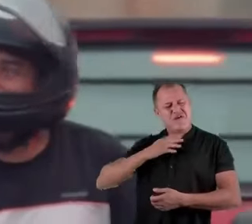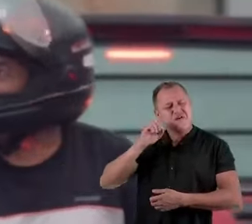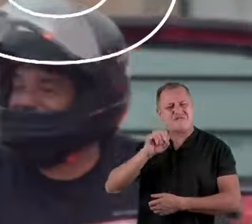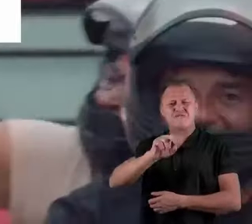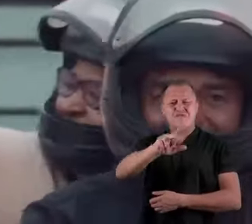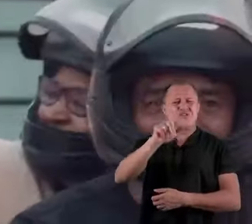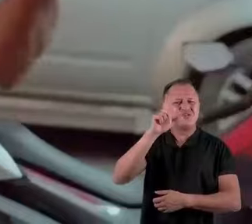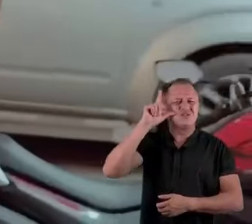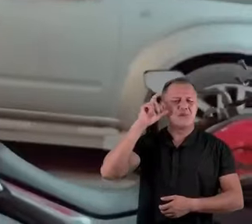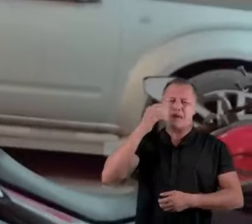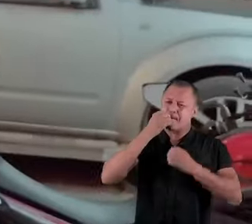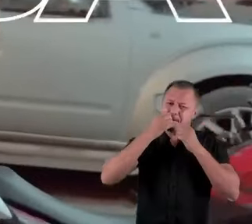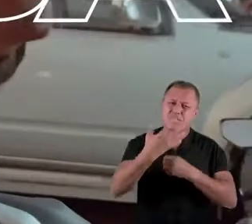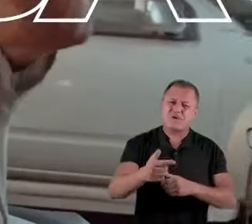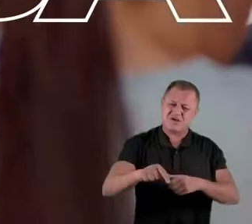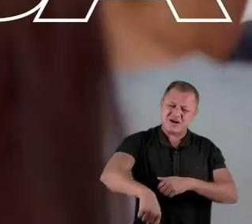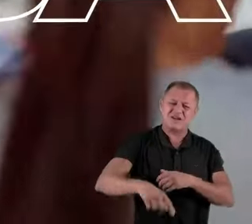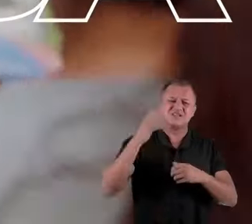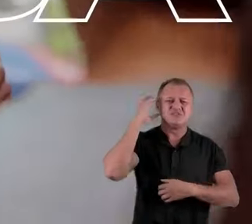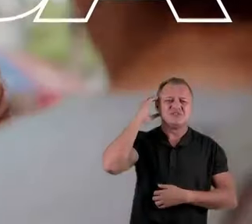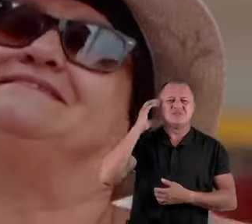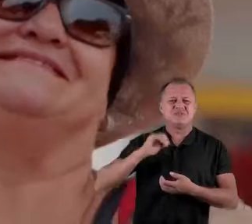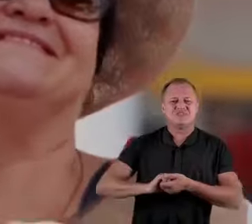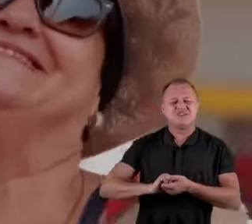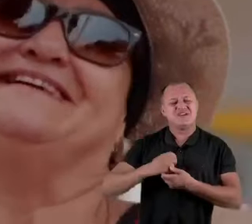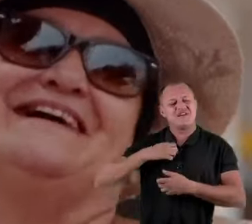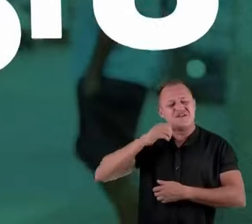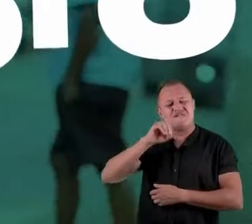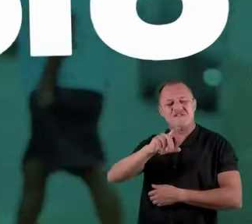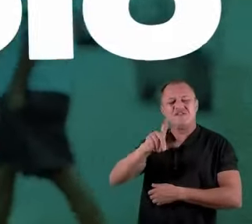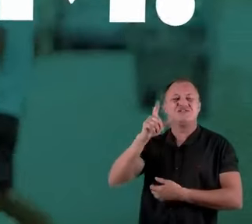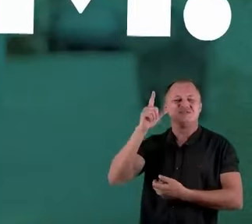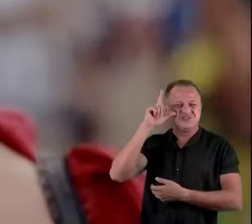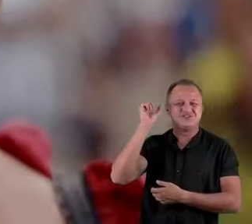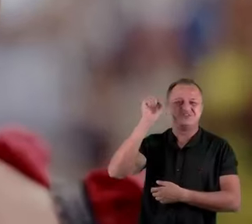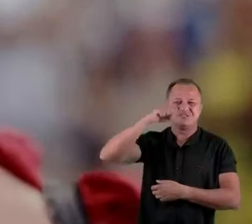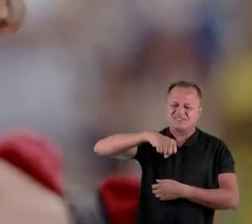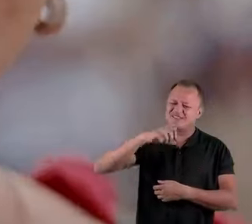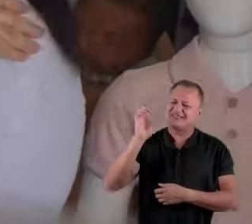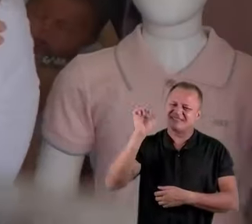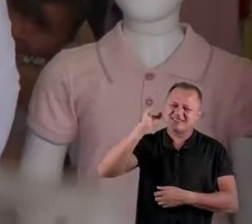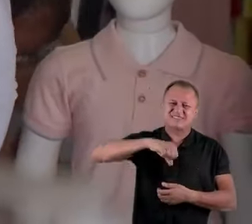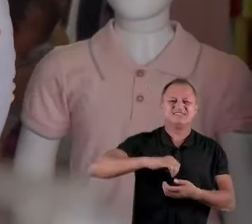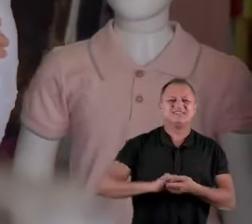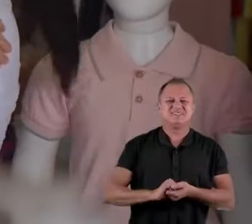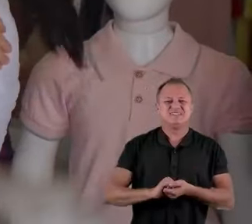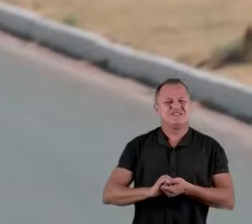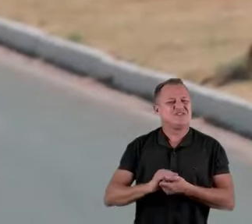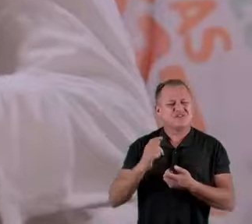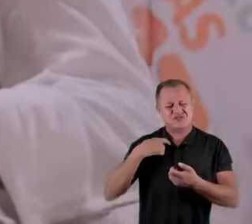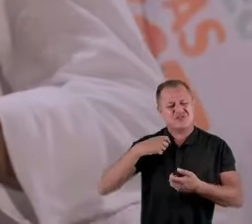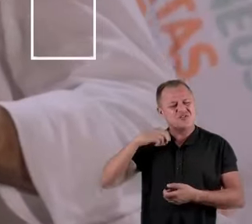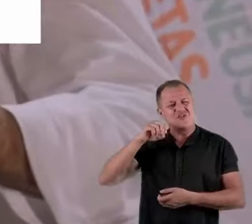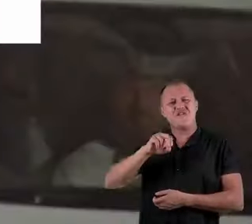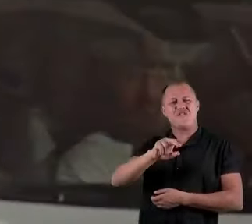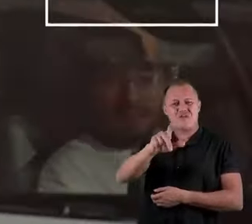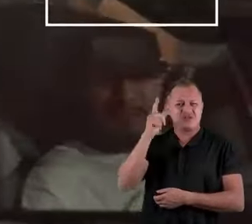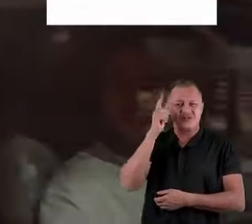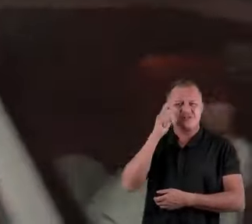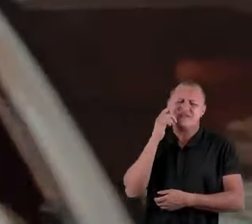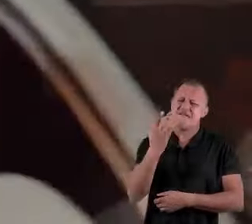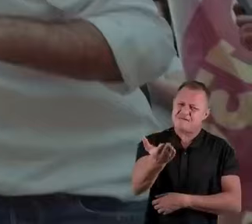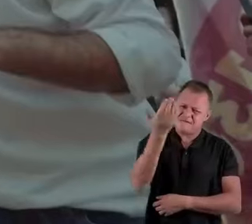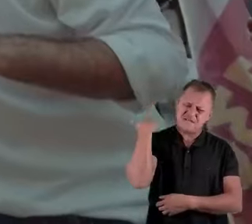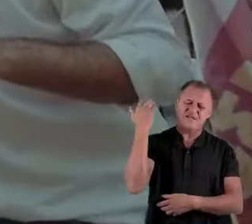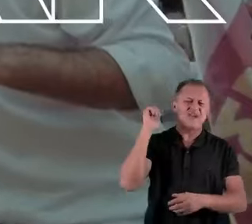eu vou pro Lúdio pelo bem de Cuiabá. É Lúdio sim, é Lúdio sim, é Lúdio sim, seja qual for seu lado, vem